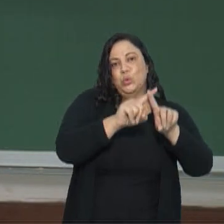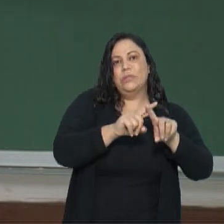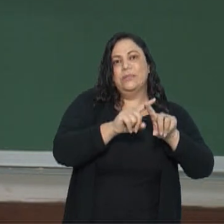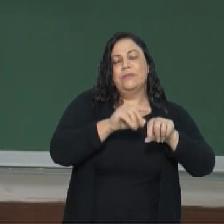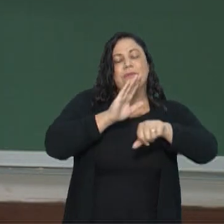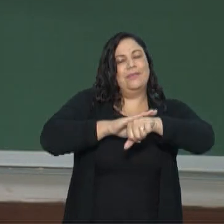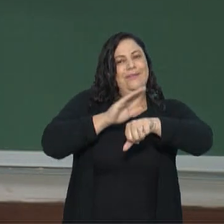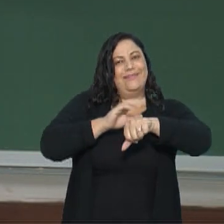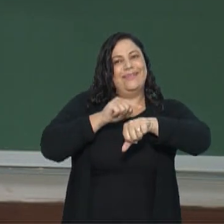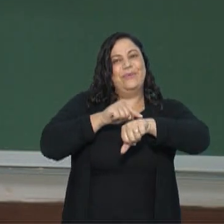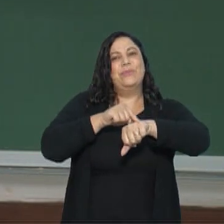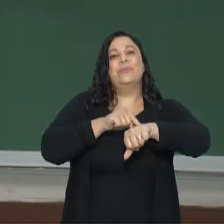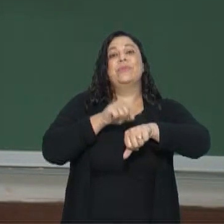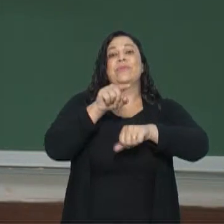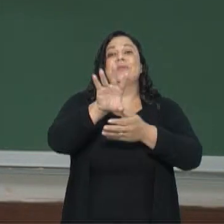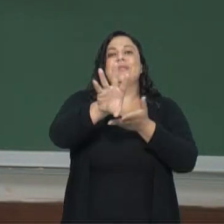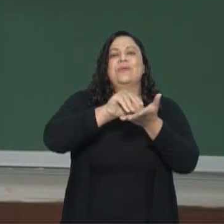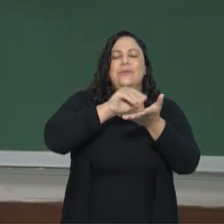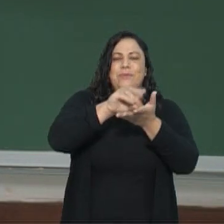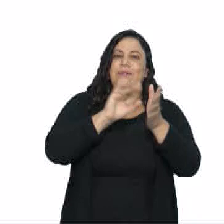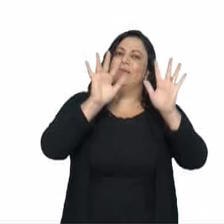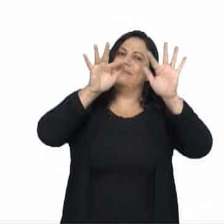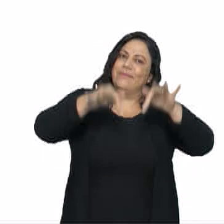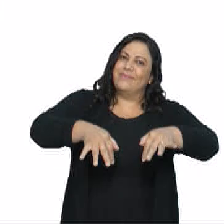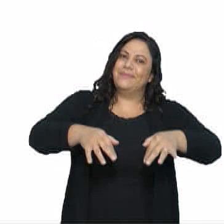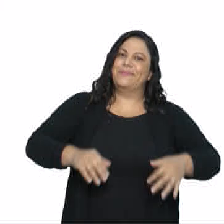copiarem e eu volto para a gente finalizar a nossa aula de hoje.